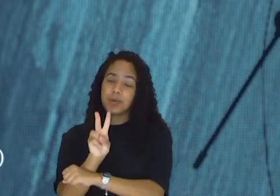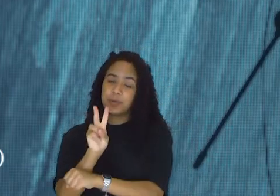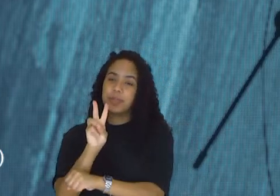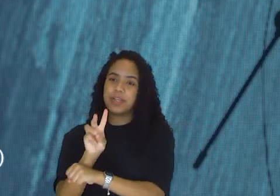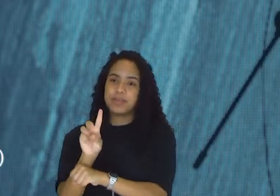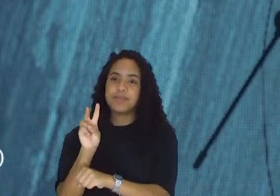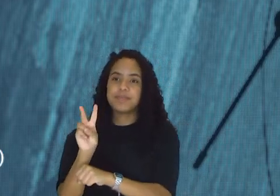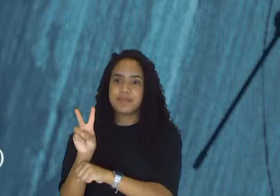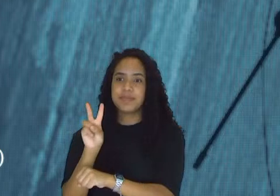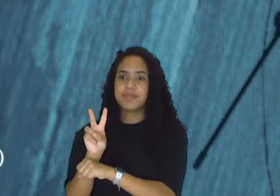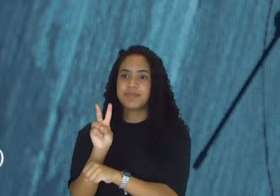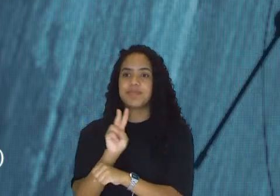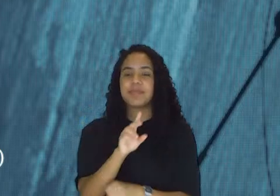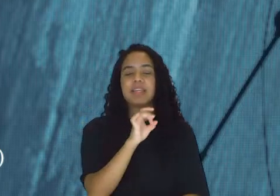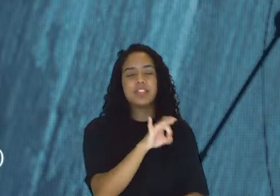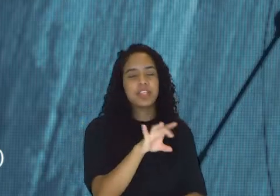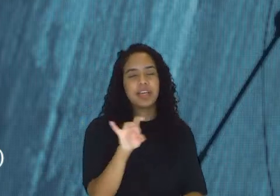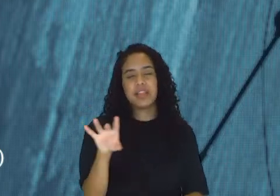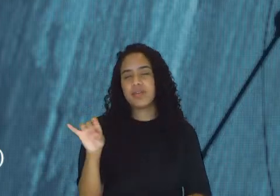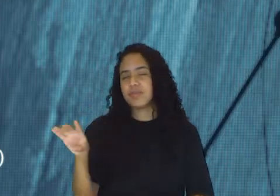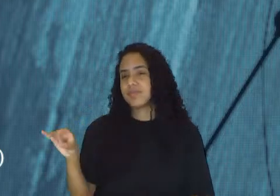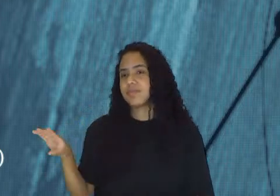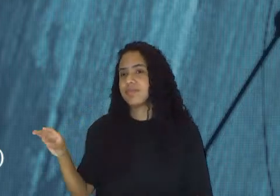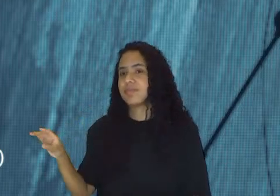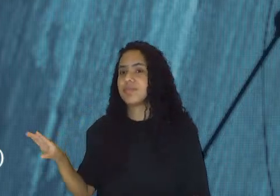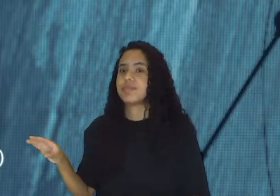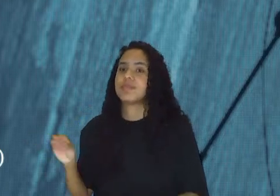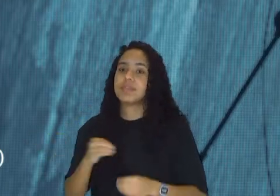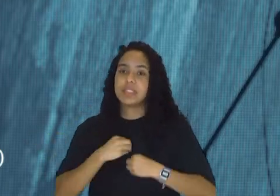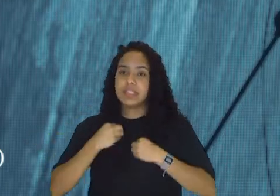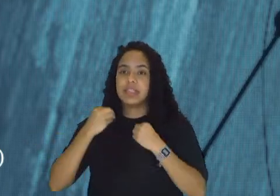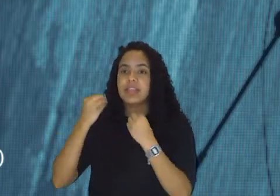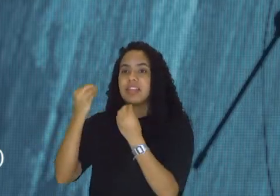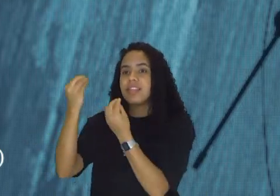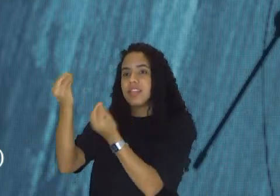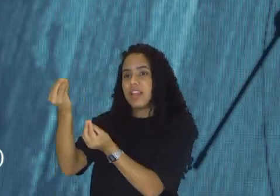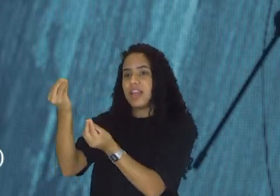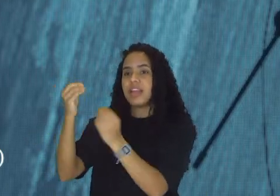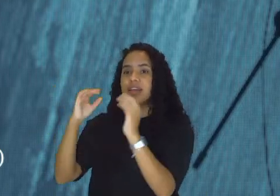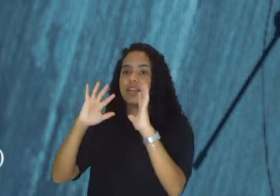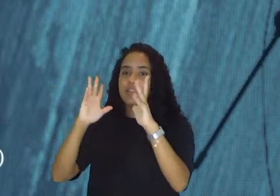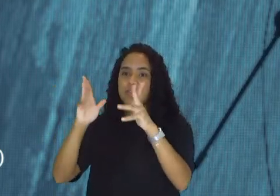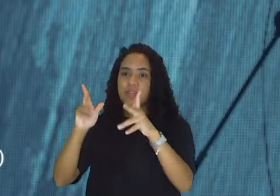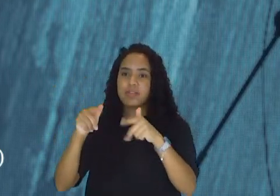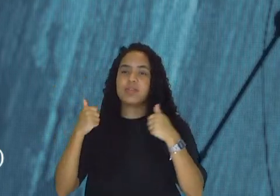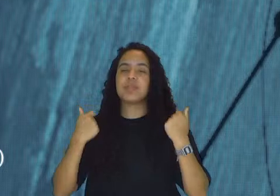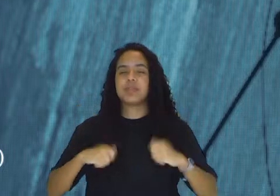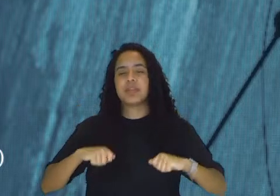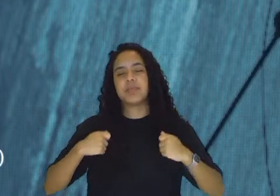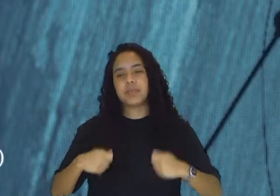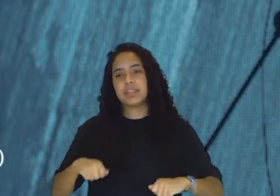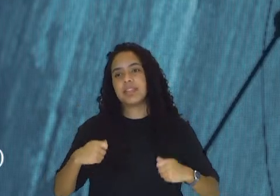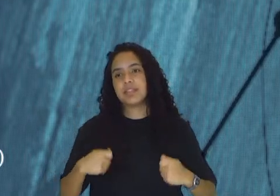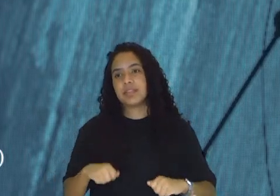As crianças nos ensinam muito a respeito de como deve ser a nossa vida. A Bíblia, inclusive, diz que nós devemos ser como crianças, não é?